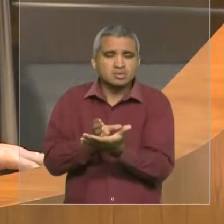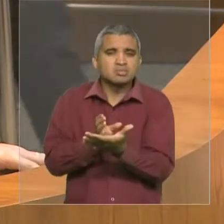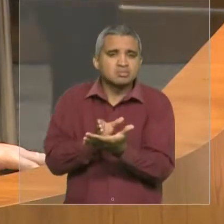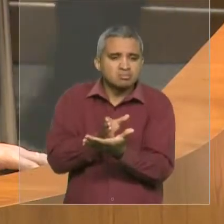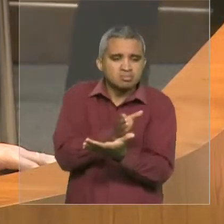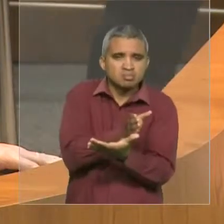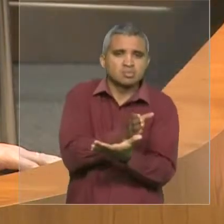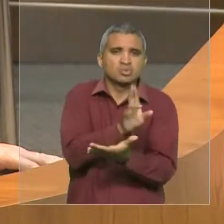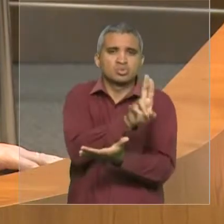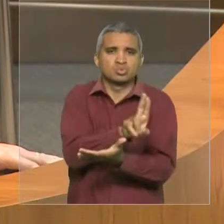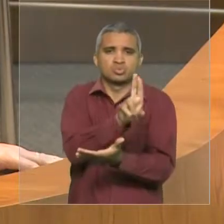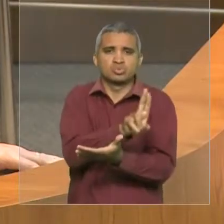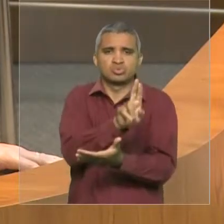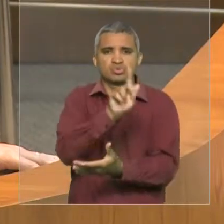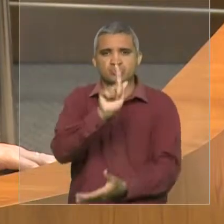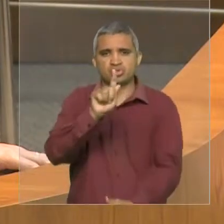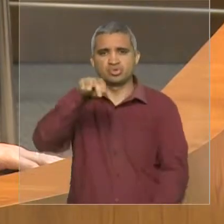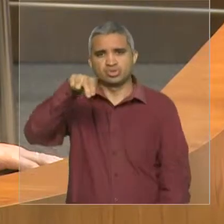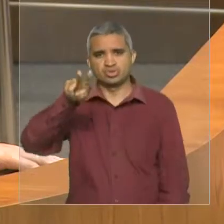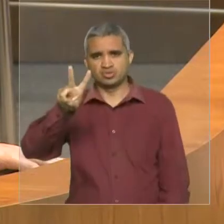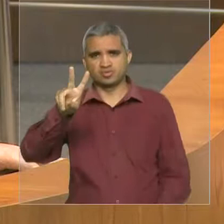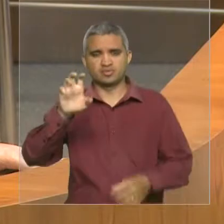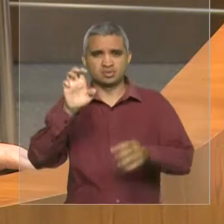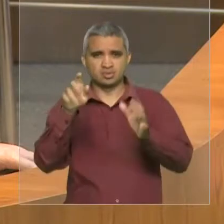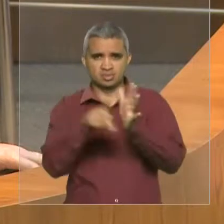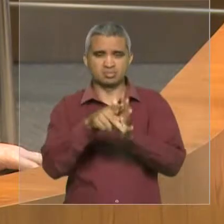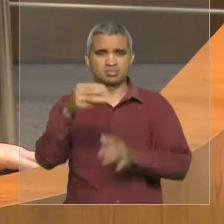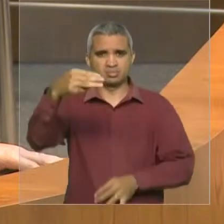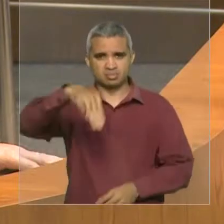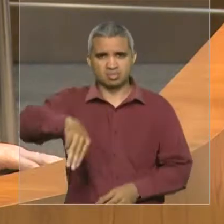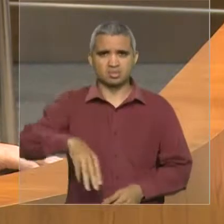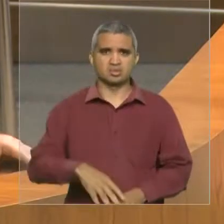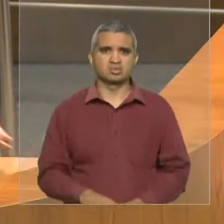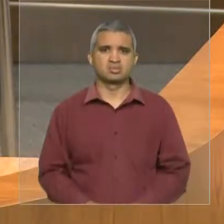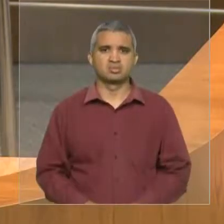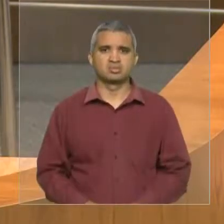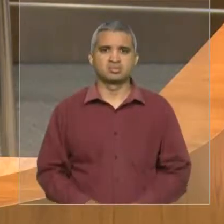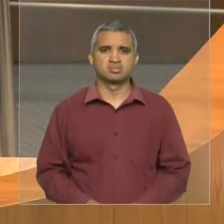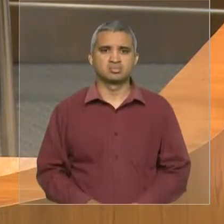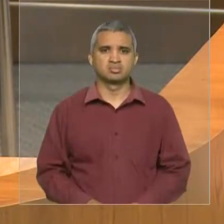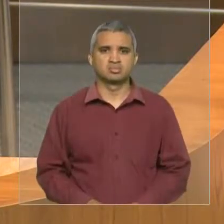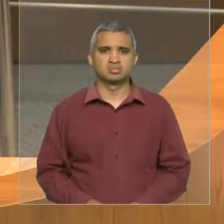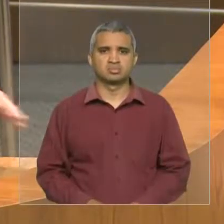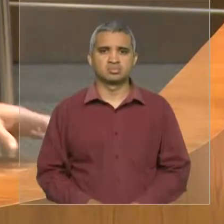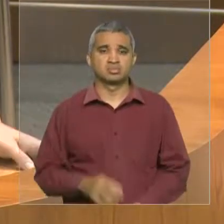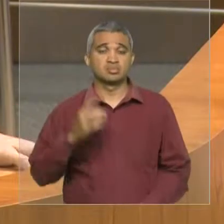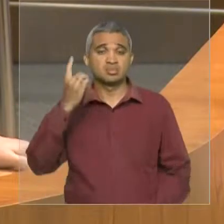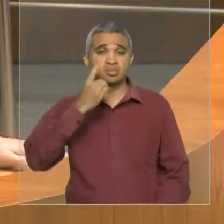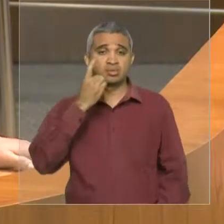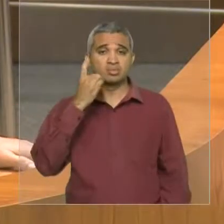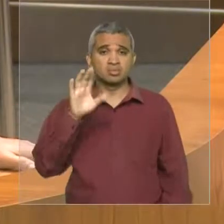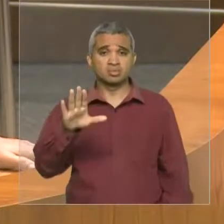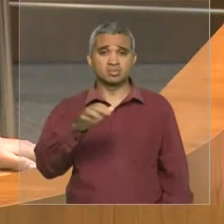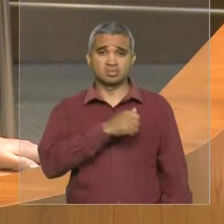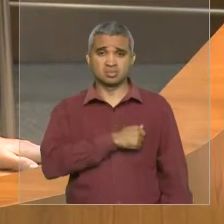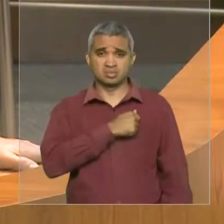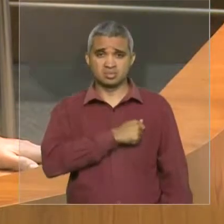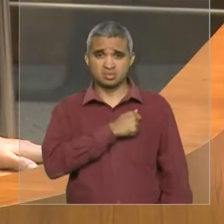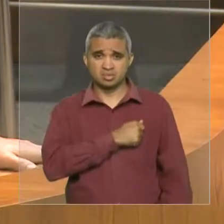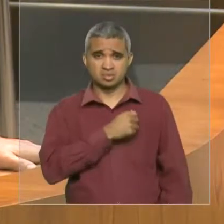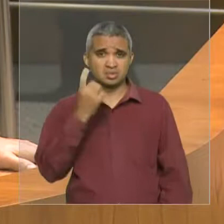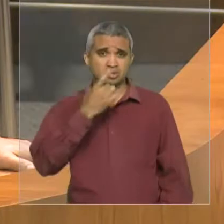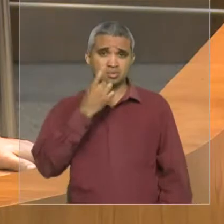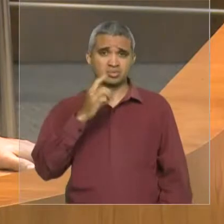para uso GNV. E isso não é justo, deputado Antônio Pereira, deputado Ciro